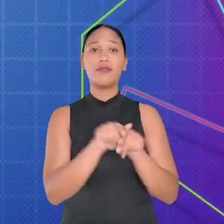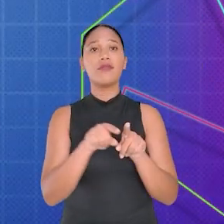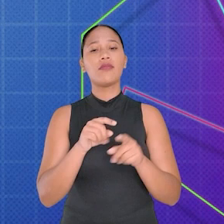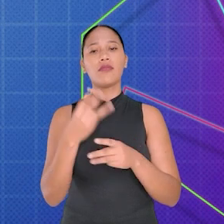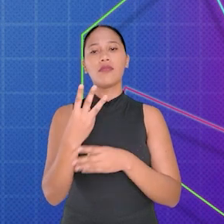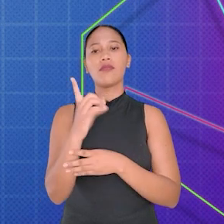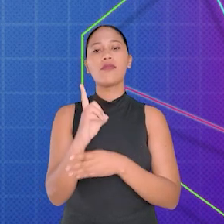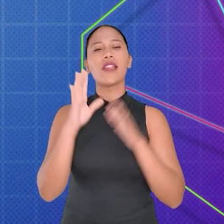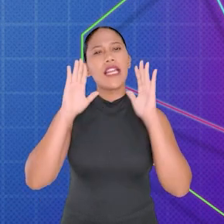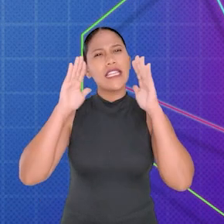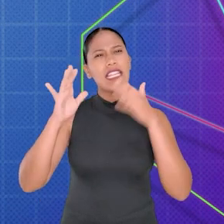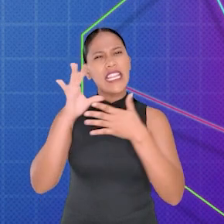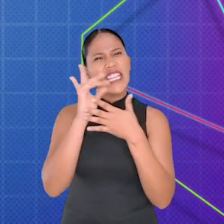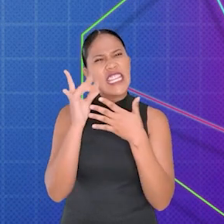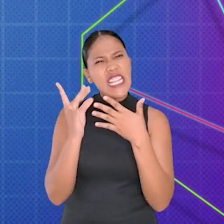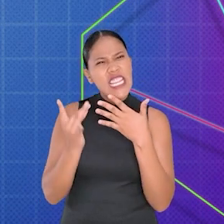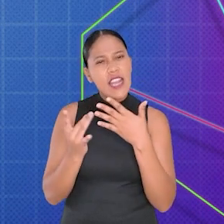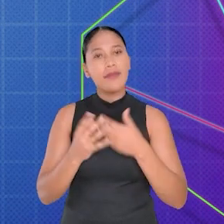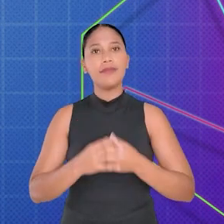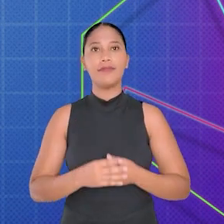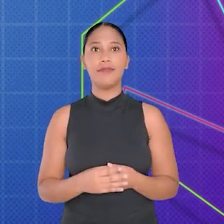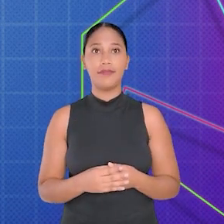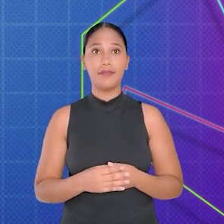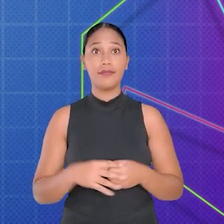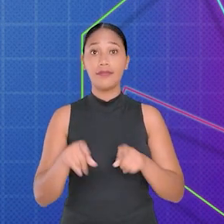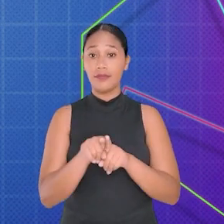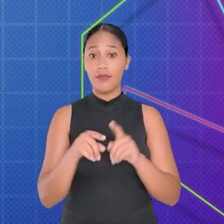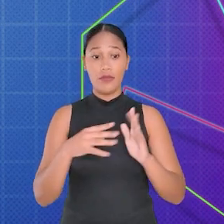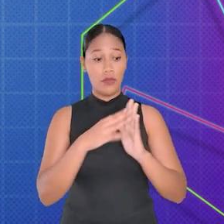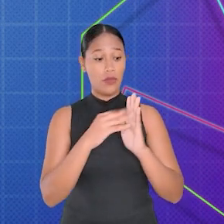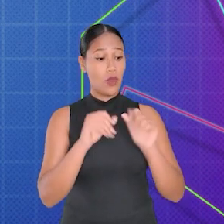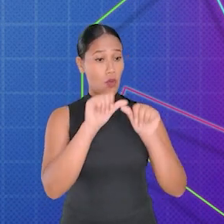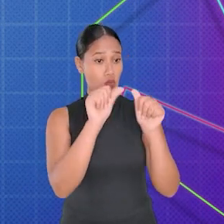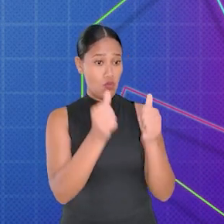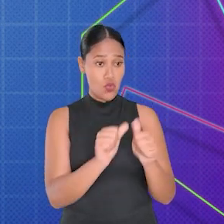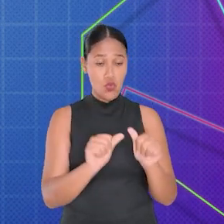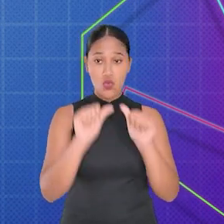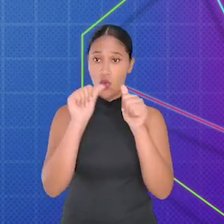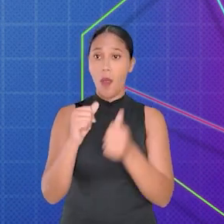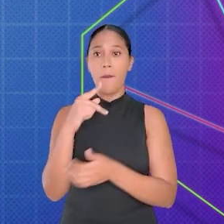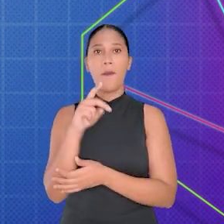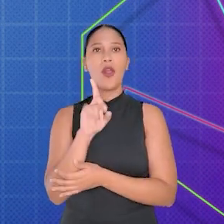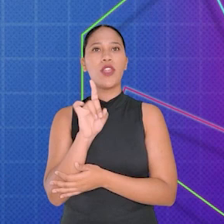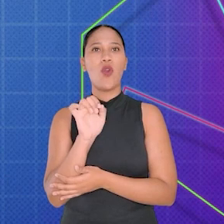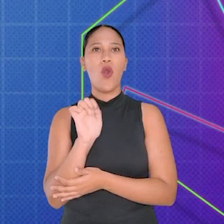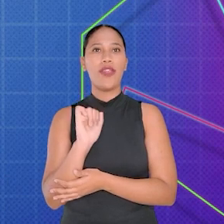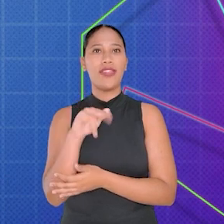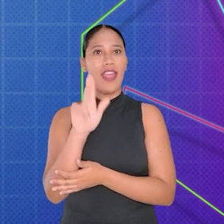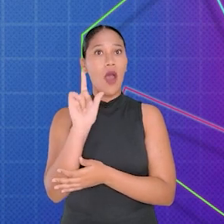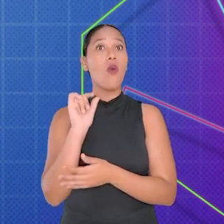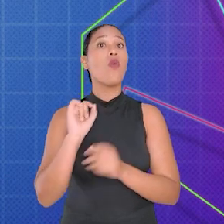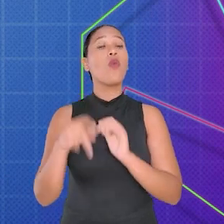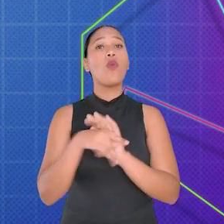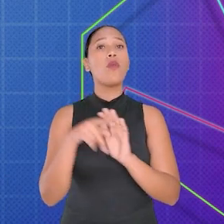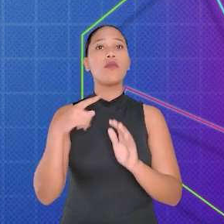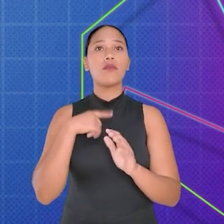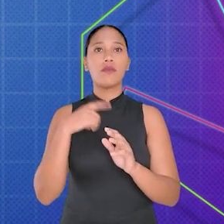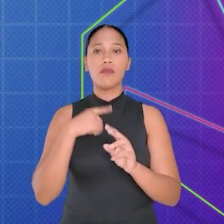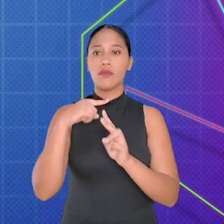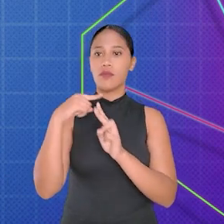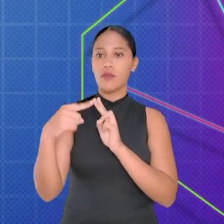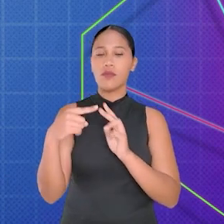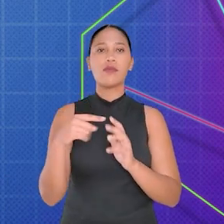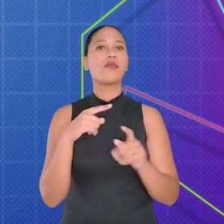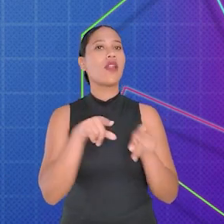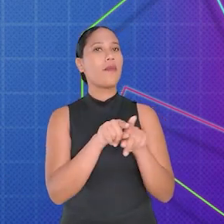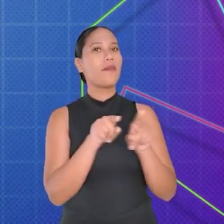básica composta por vértices, arestas e faces. Essa malha pode ser criada a partir de primitivas ou usando as ferramentas de modelagem do